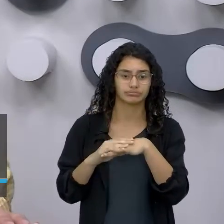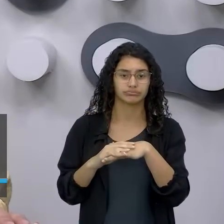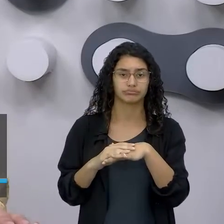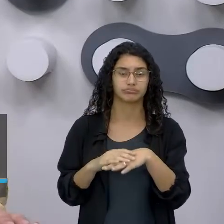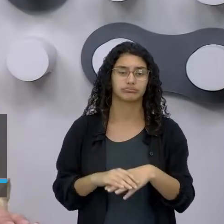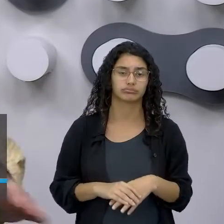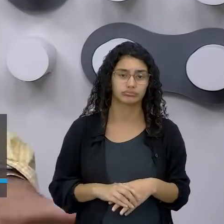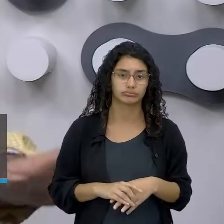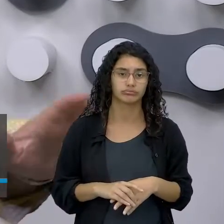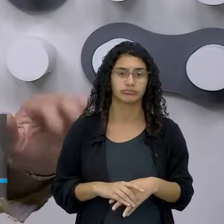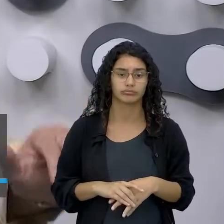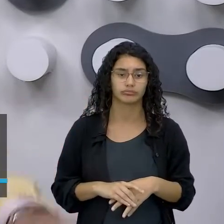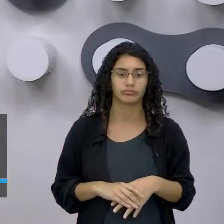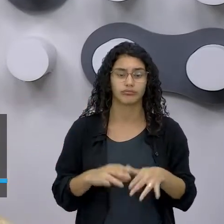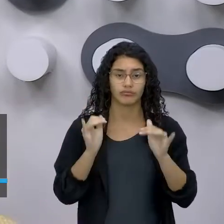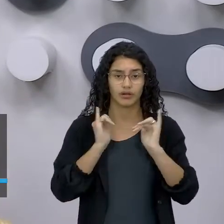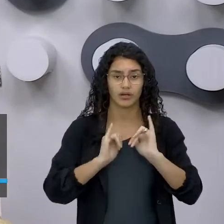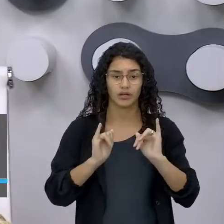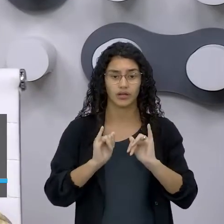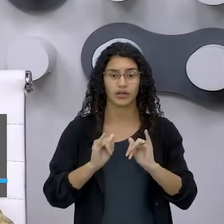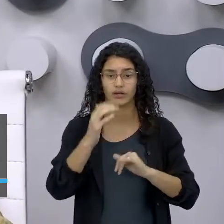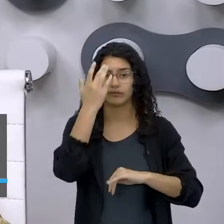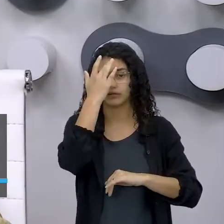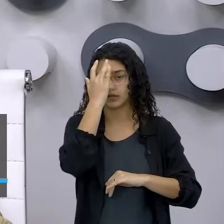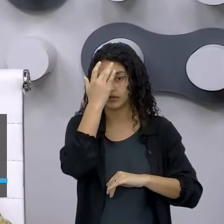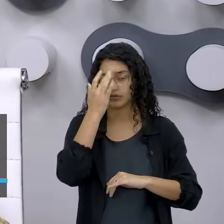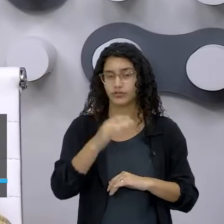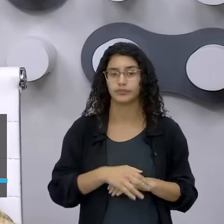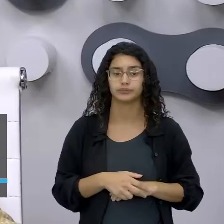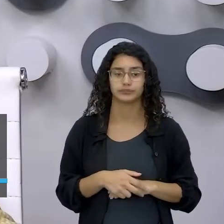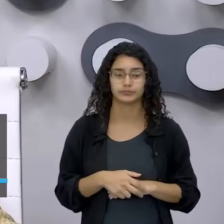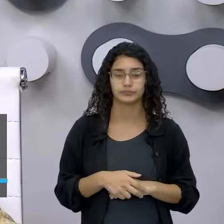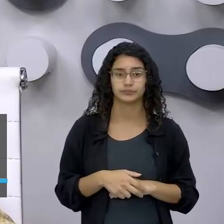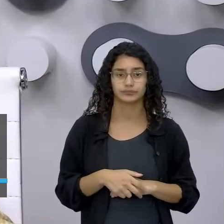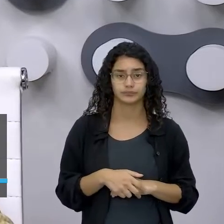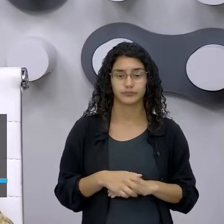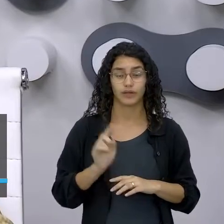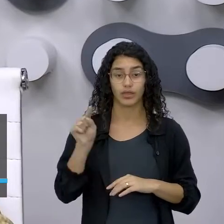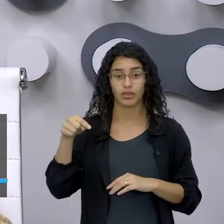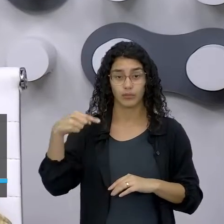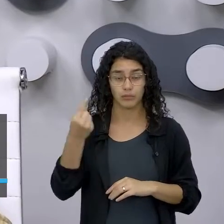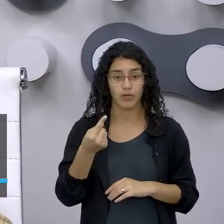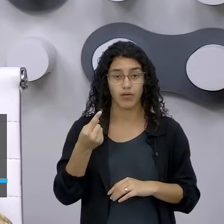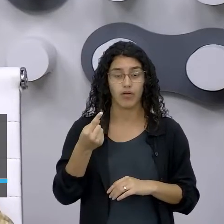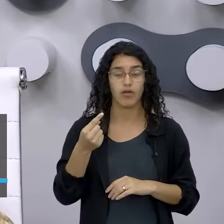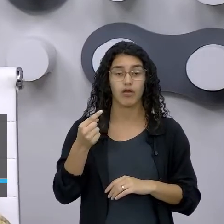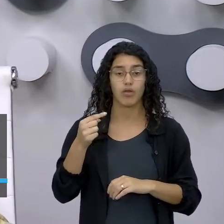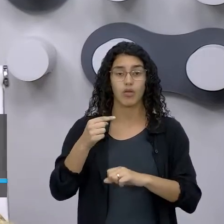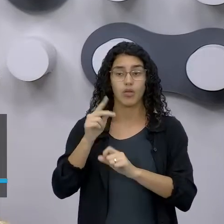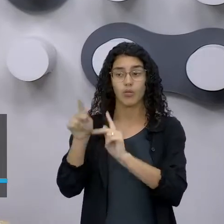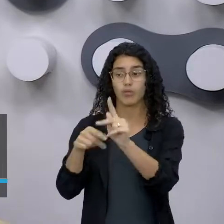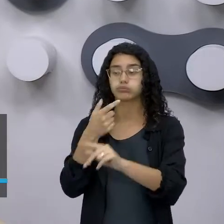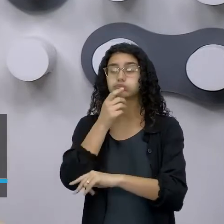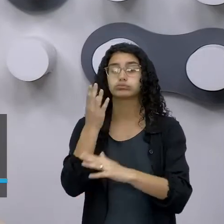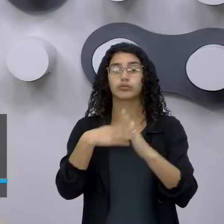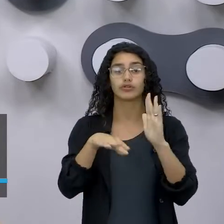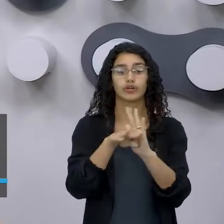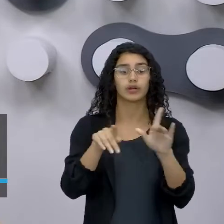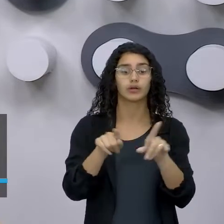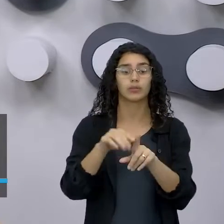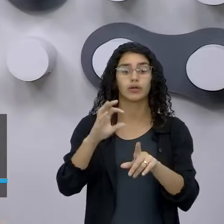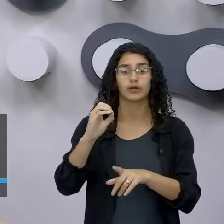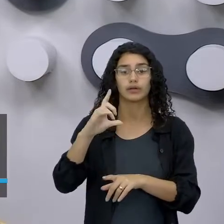sozinho, jurando que estava nas Índias. Né? E depois os ingleses chegam também à